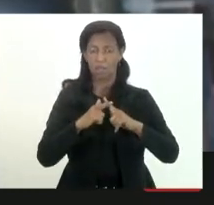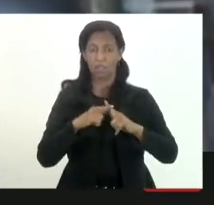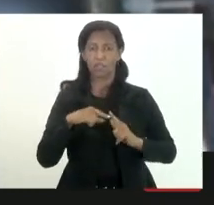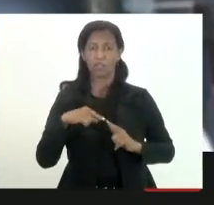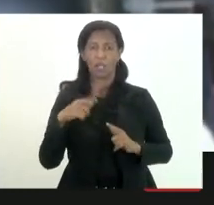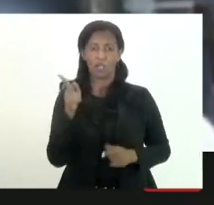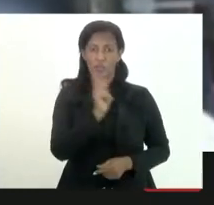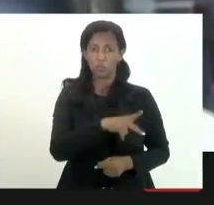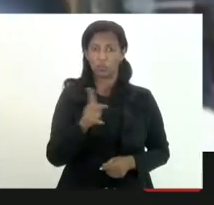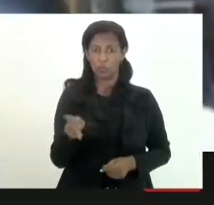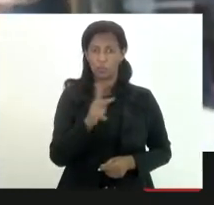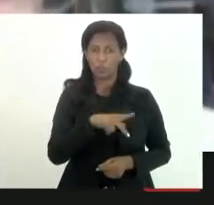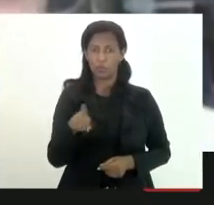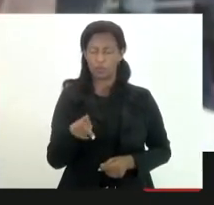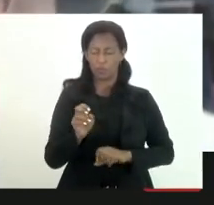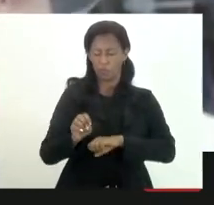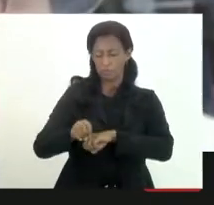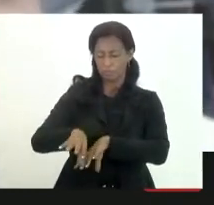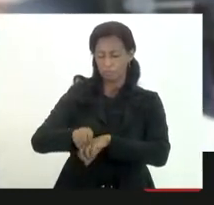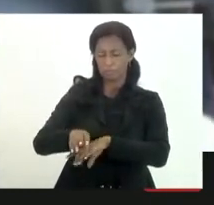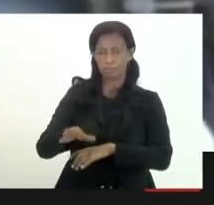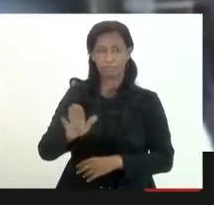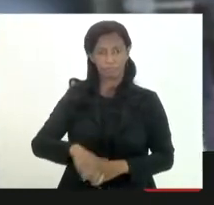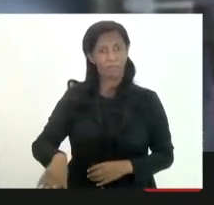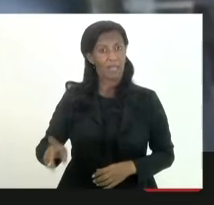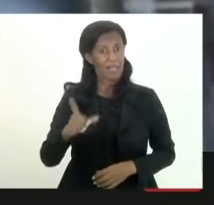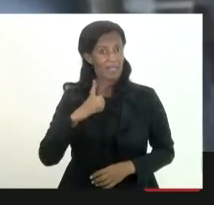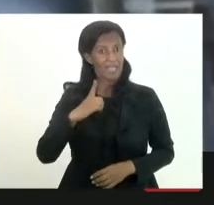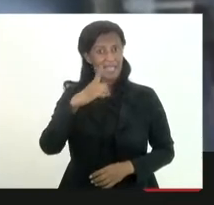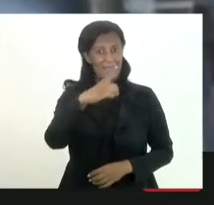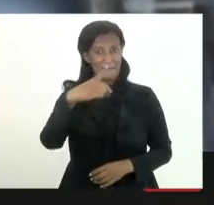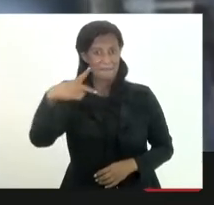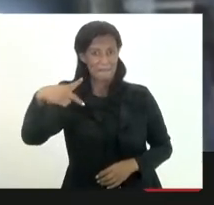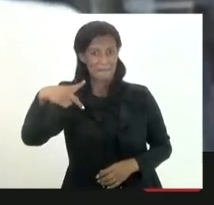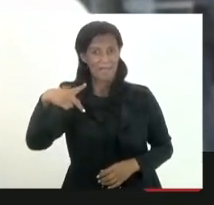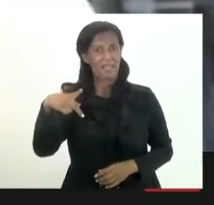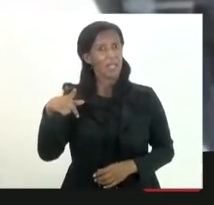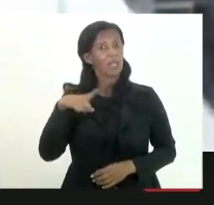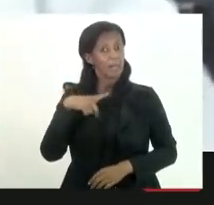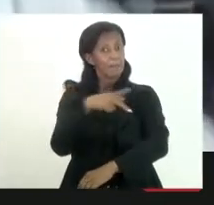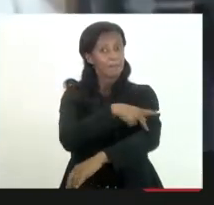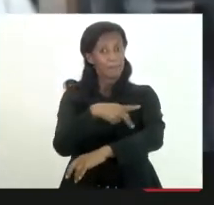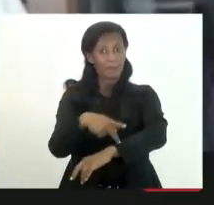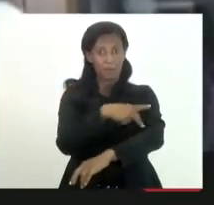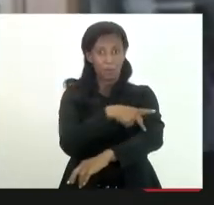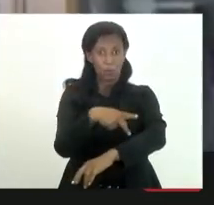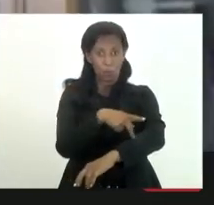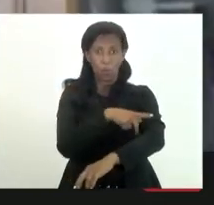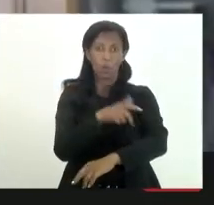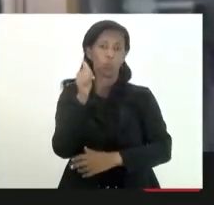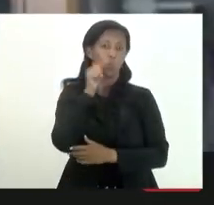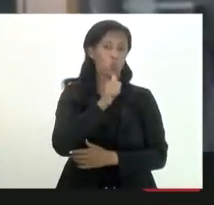nossas professoras infantis, que nós temos departamento infantil, que são pedagogas,